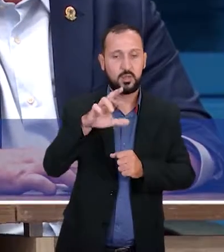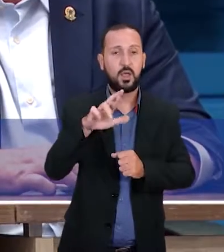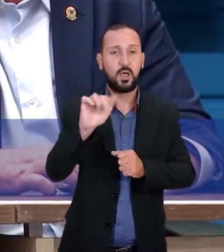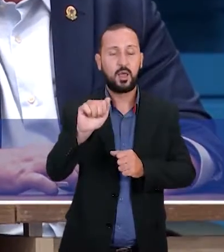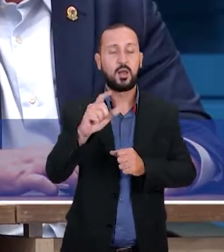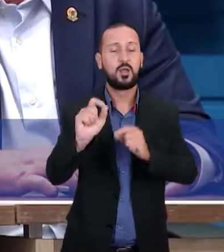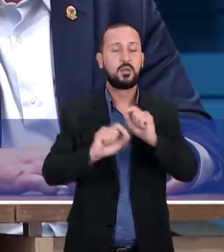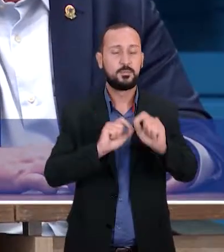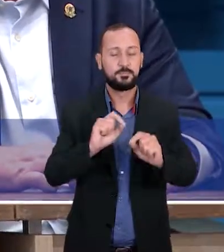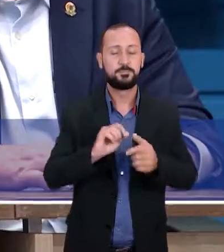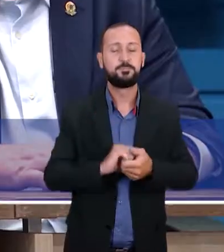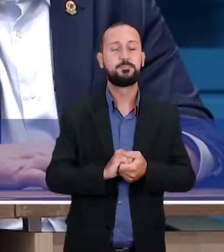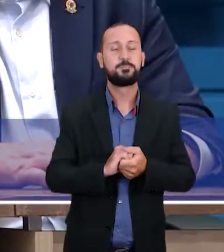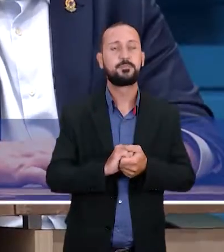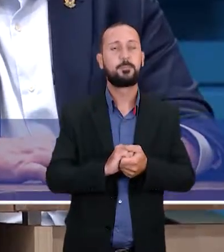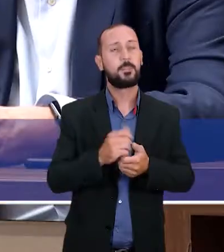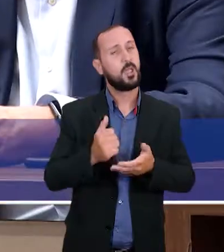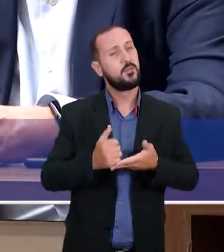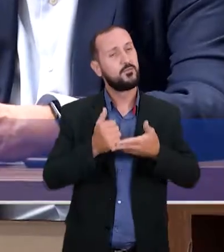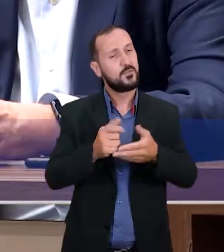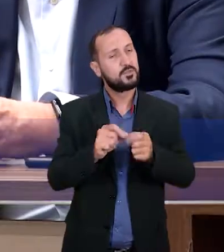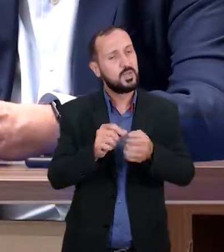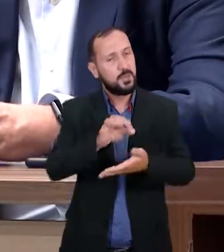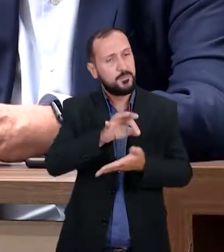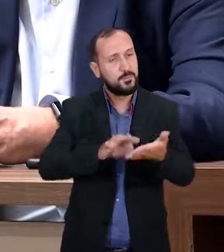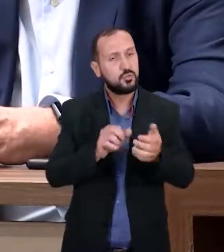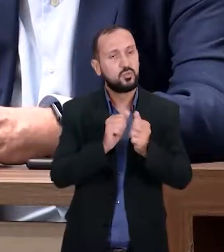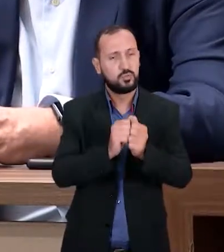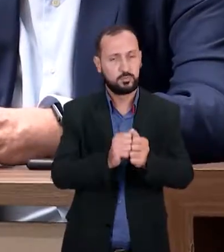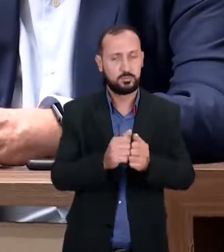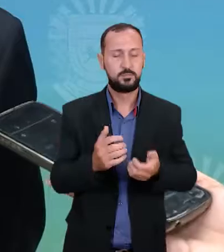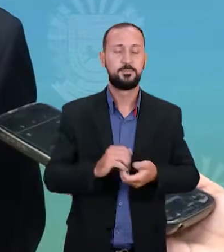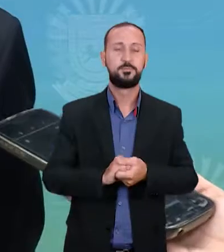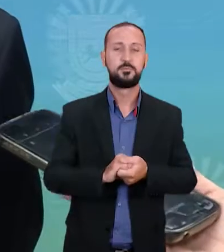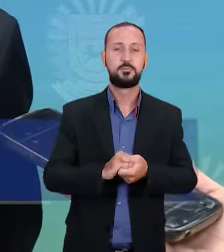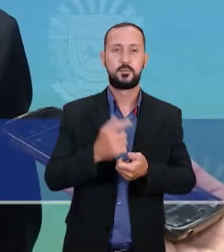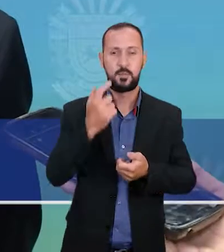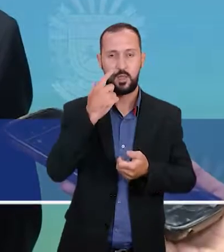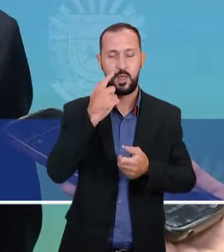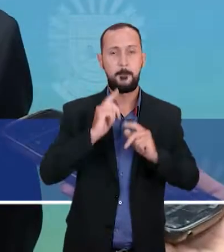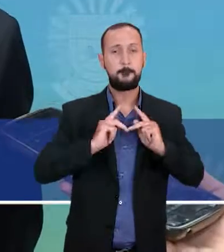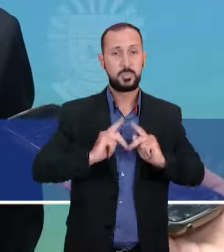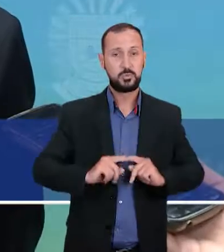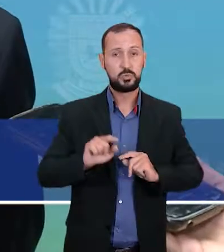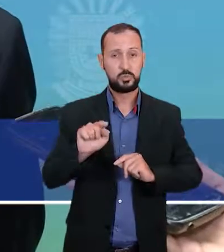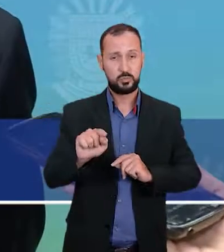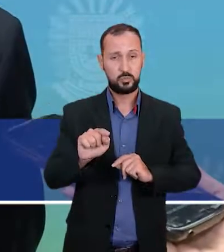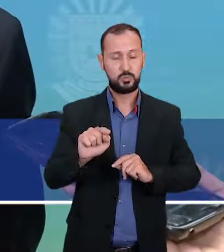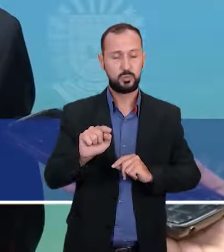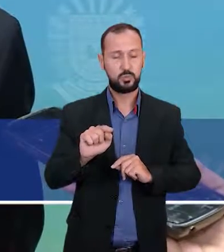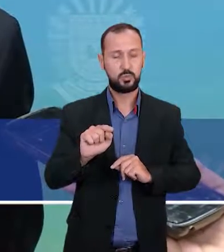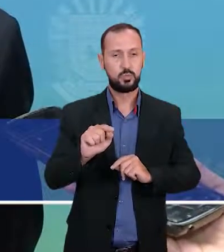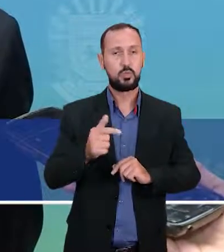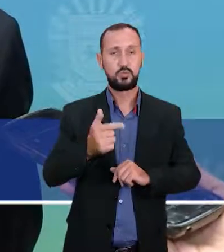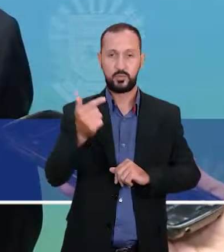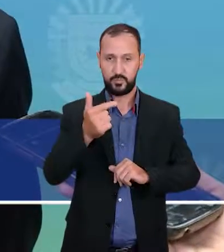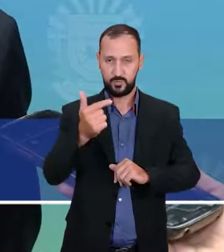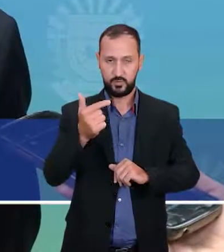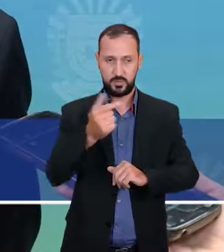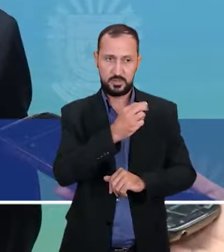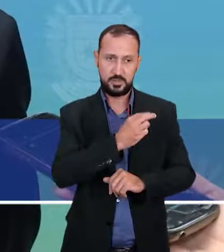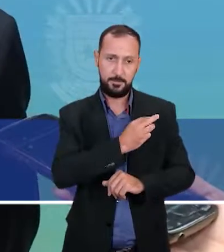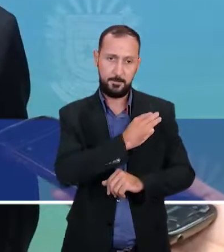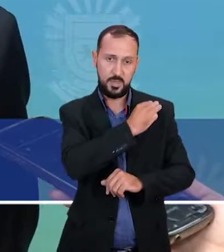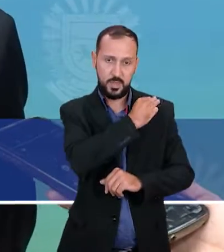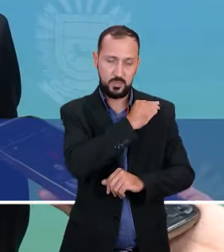Nacional de Colonização e Reforma Agrária, deve ser firmado em breve. O posicionamento do nosso